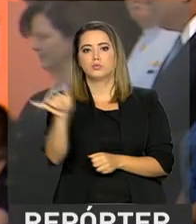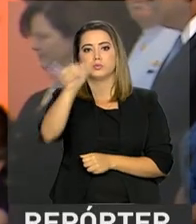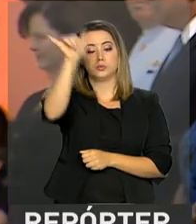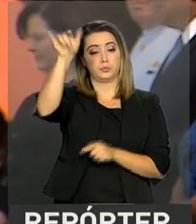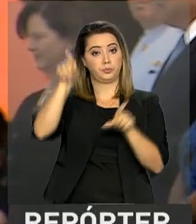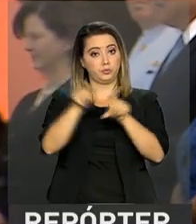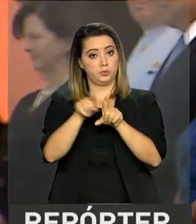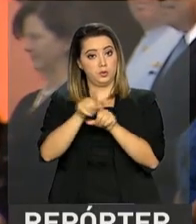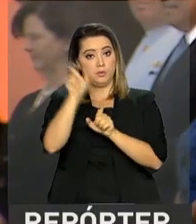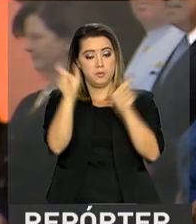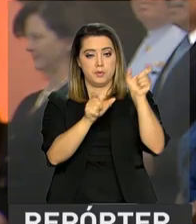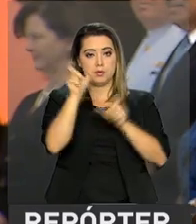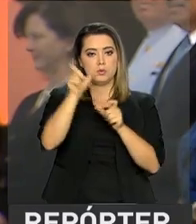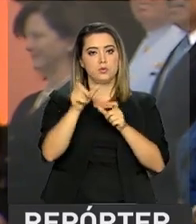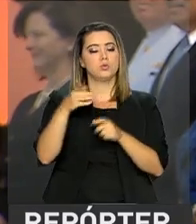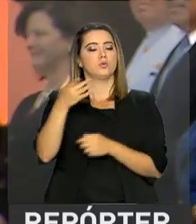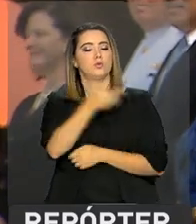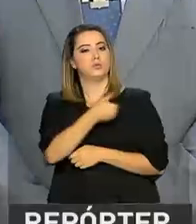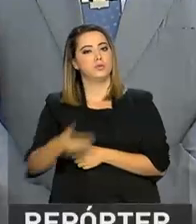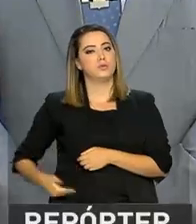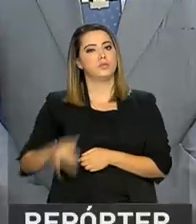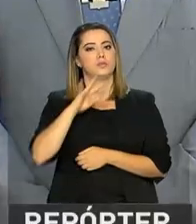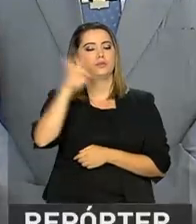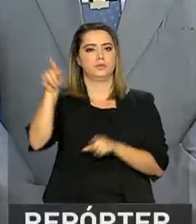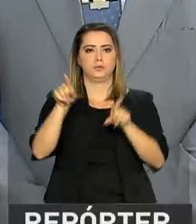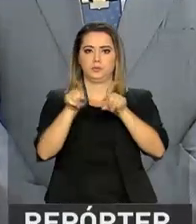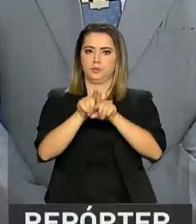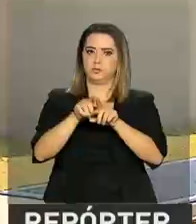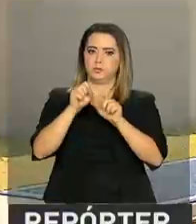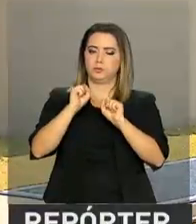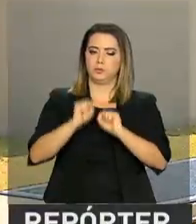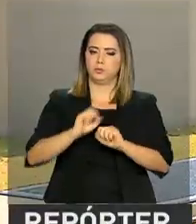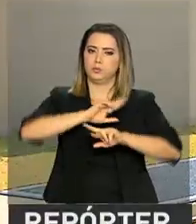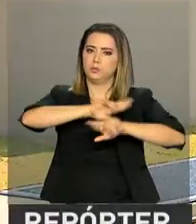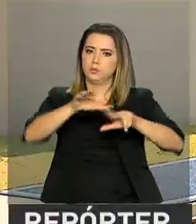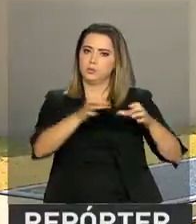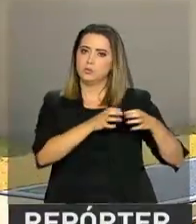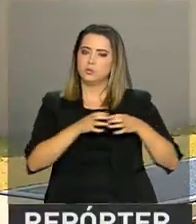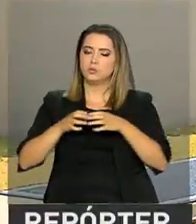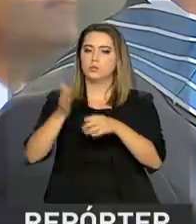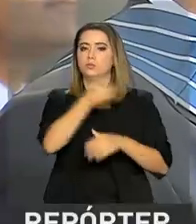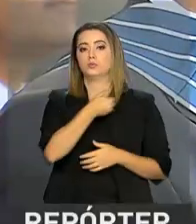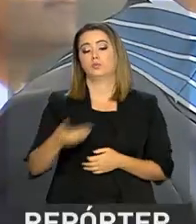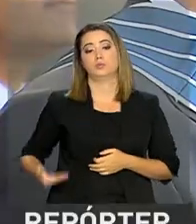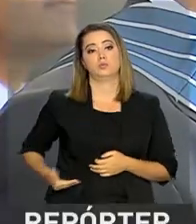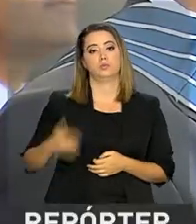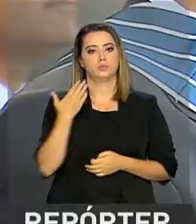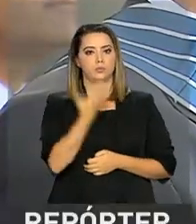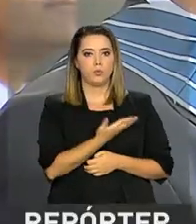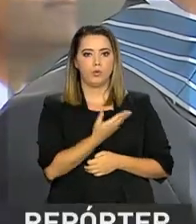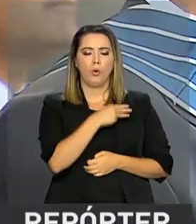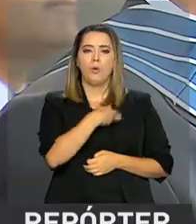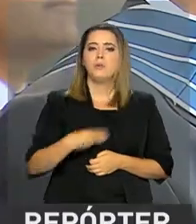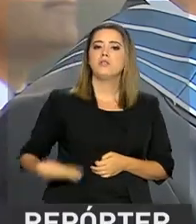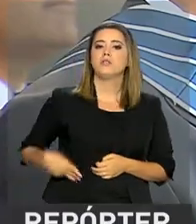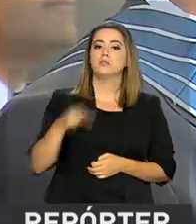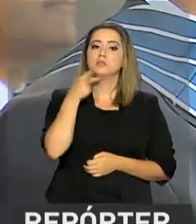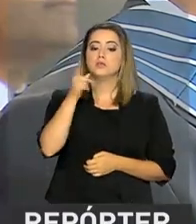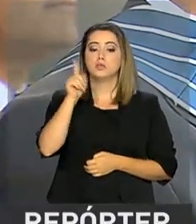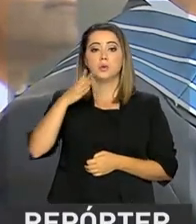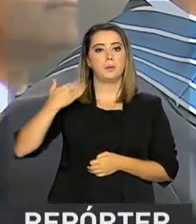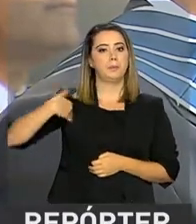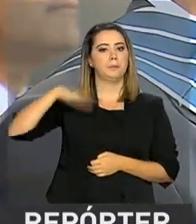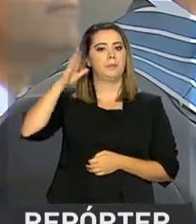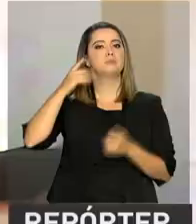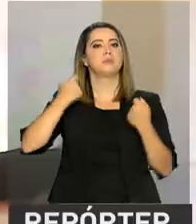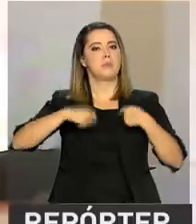ainda com a presença de autoridades do governo federal e do poder público o ministro da defesa raúl jungmann afirmou que essa homenagem é mais